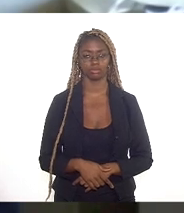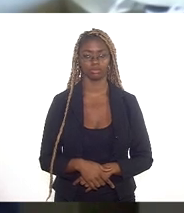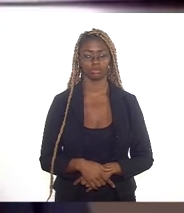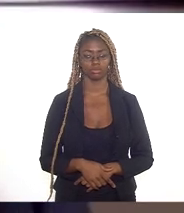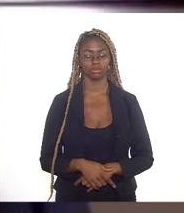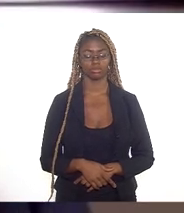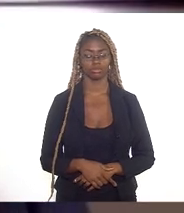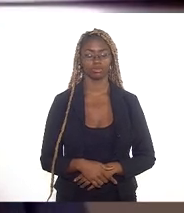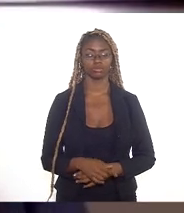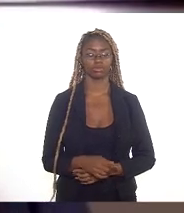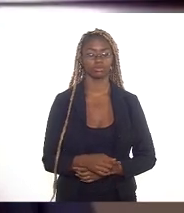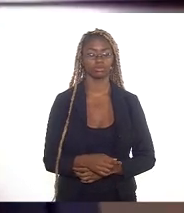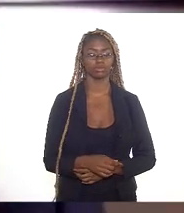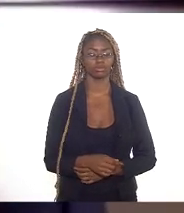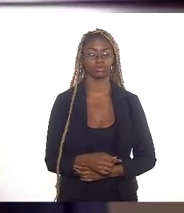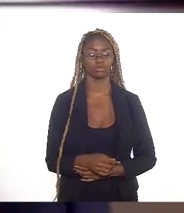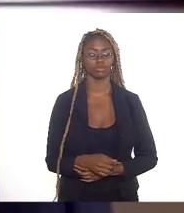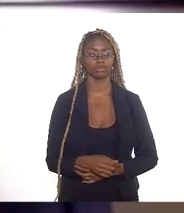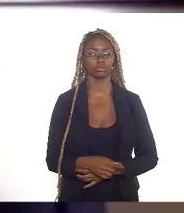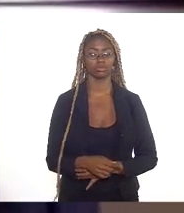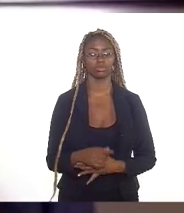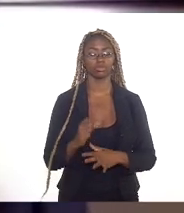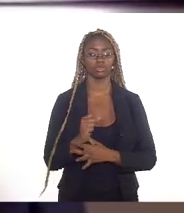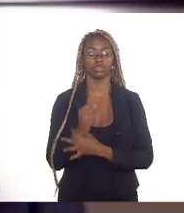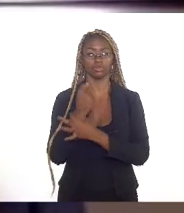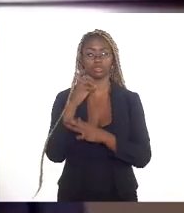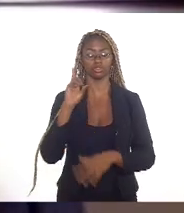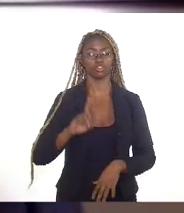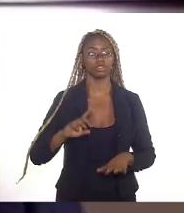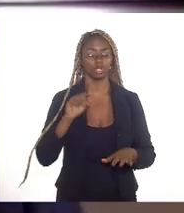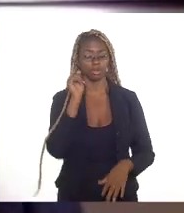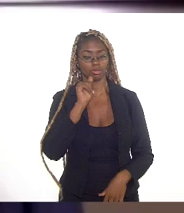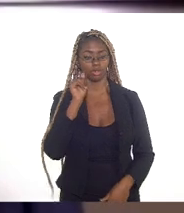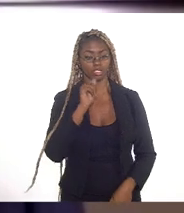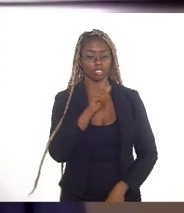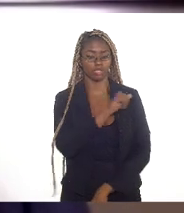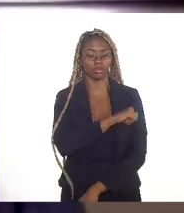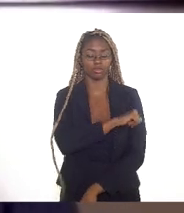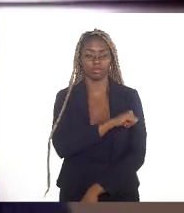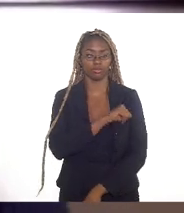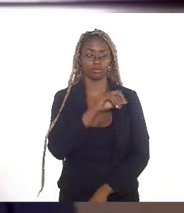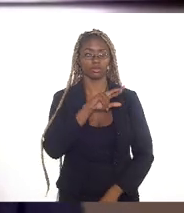Pela Comissão de Defesa dos Direitos da Mulher, deputada enfermeira Rejane.